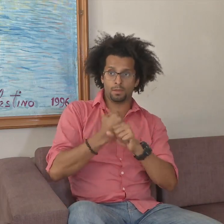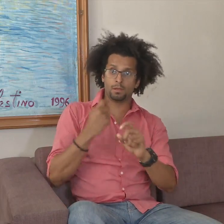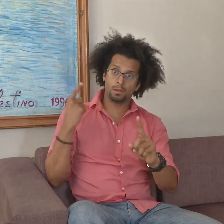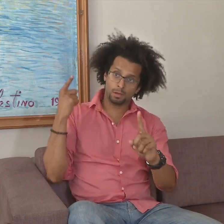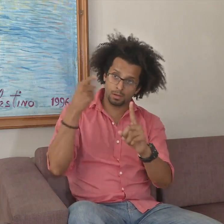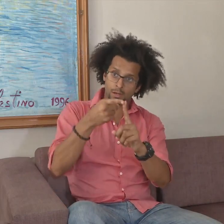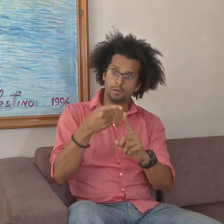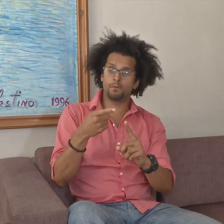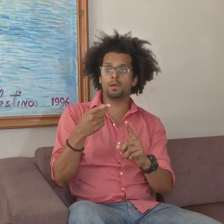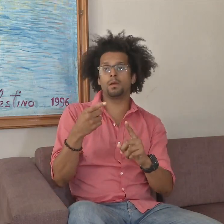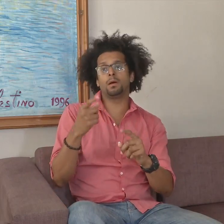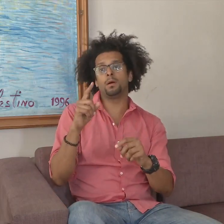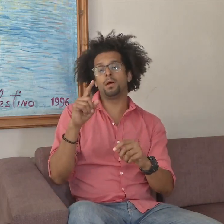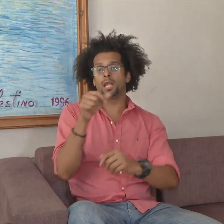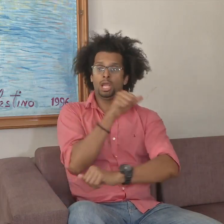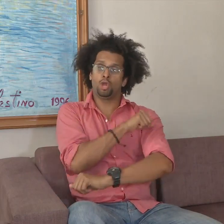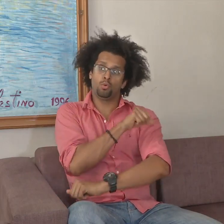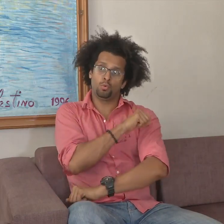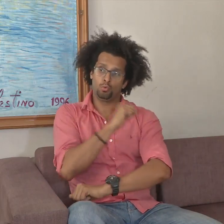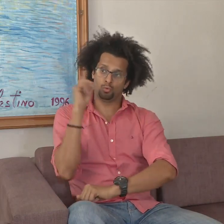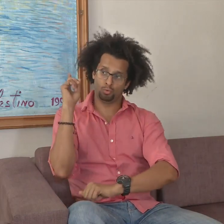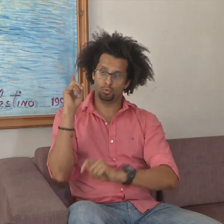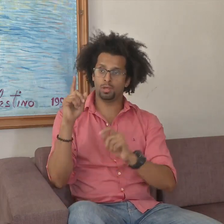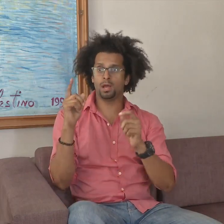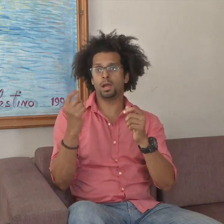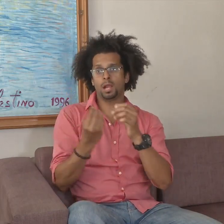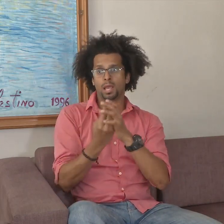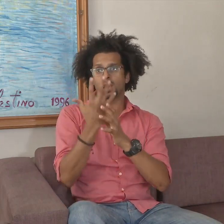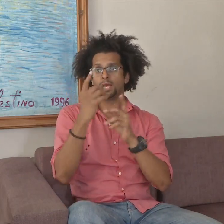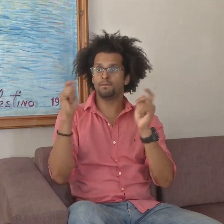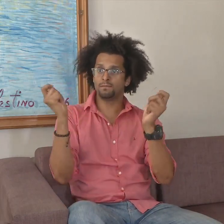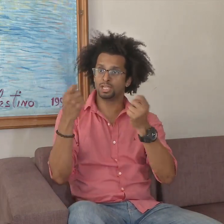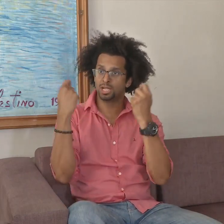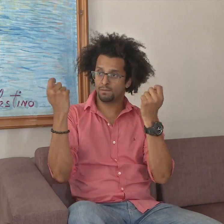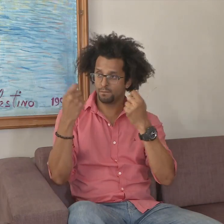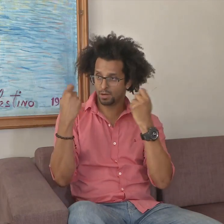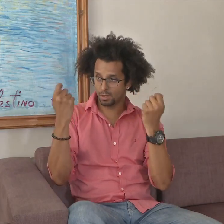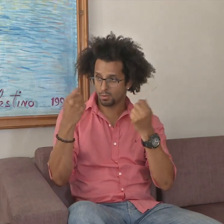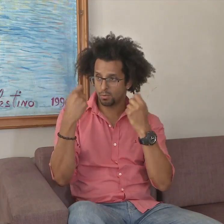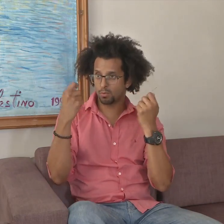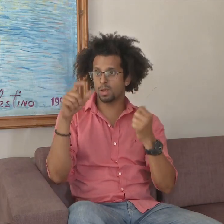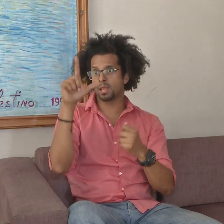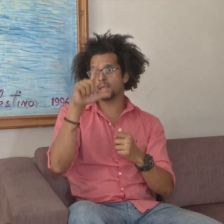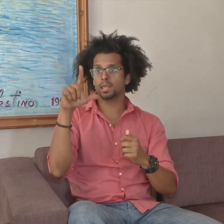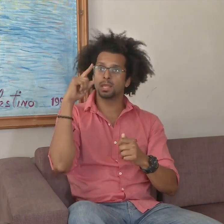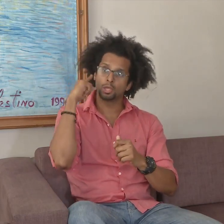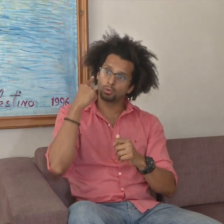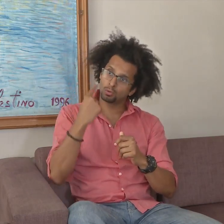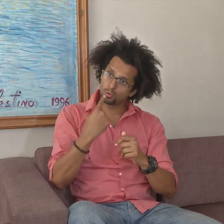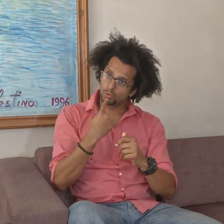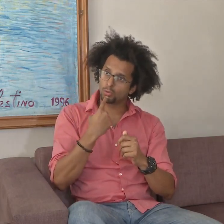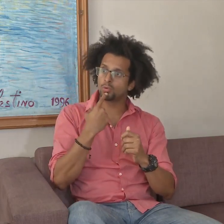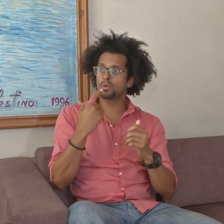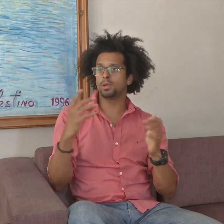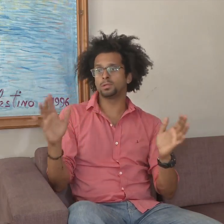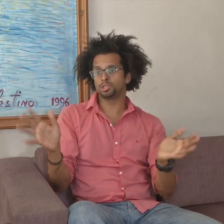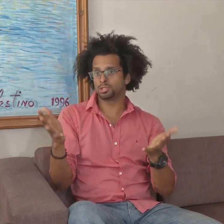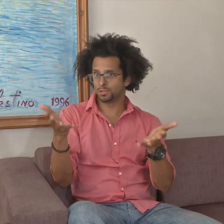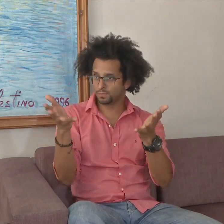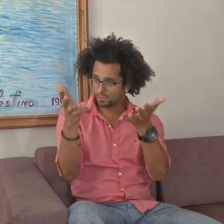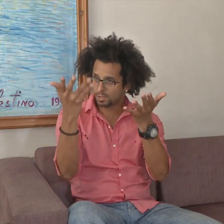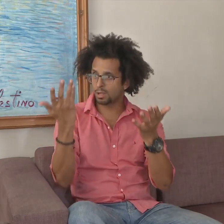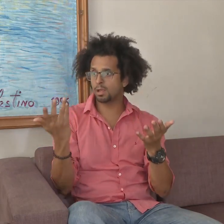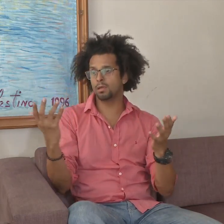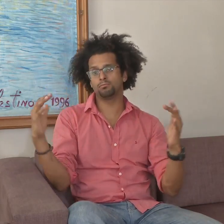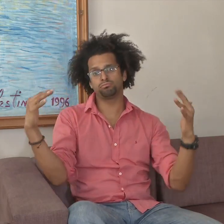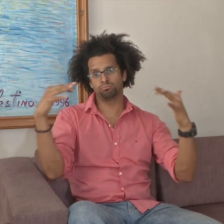ano é criar lá no Rio de Janeiro o primeiro festival de literatura surda, também o desenvolvimento, a